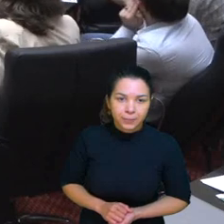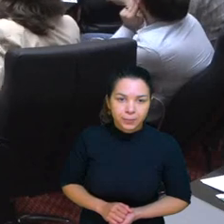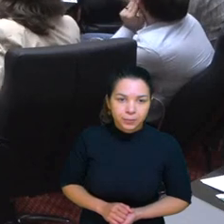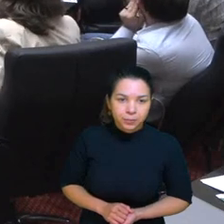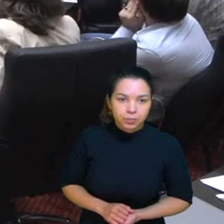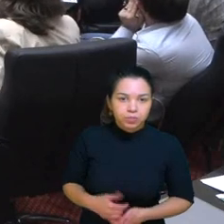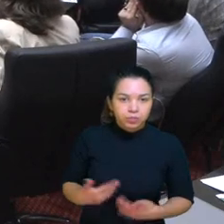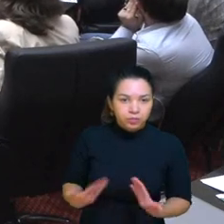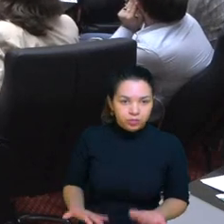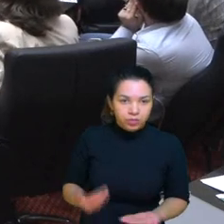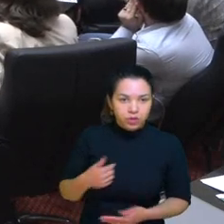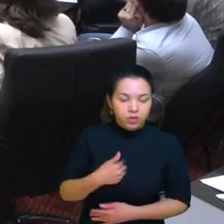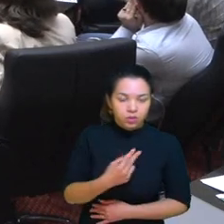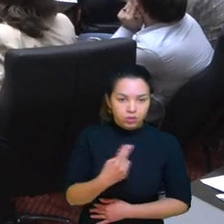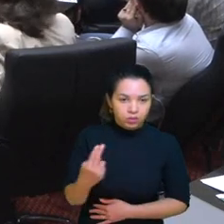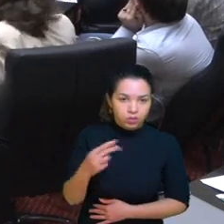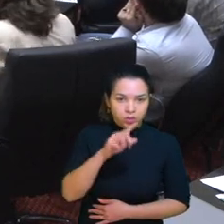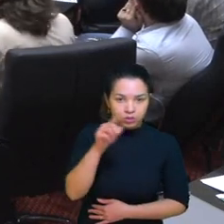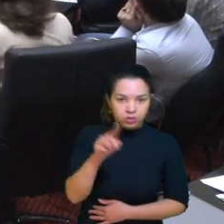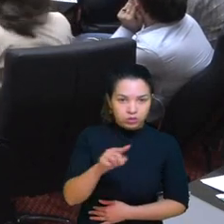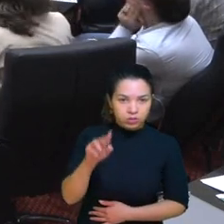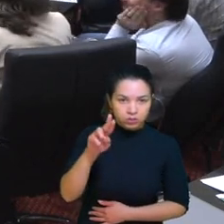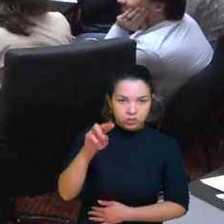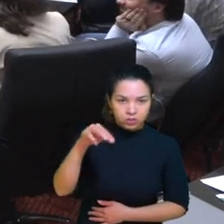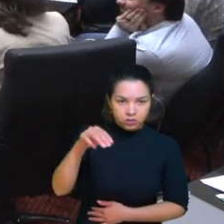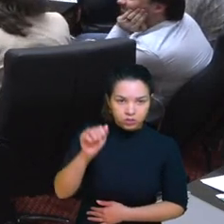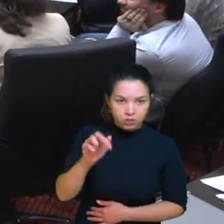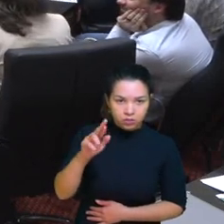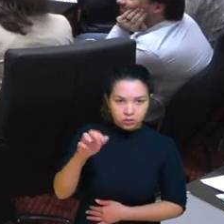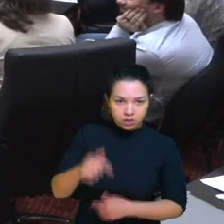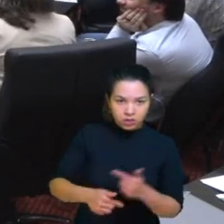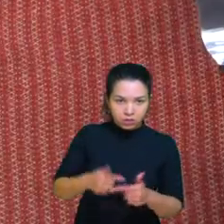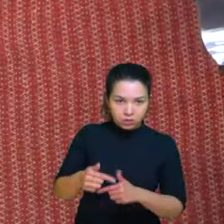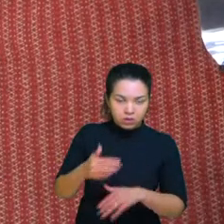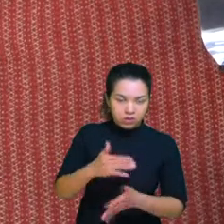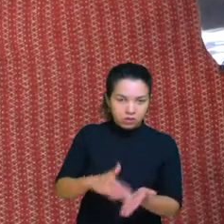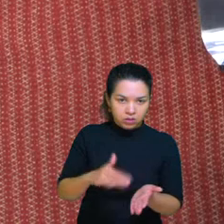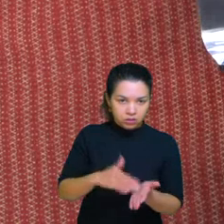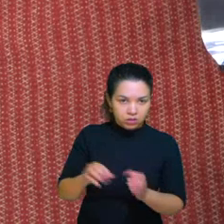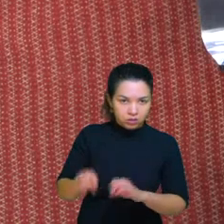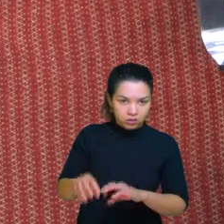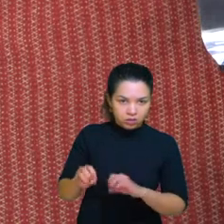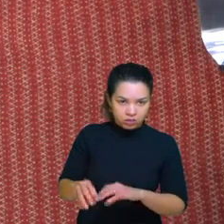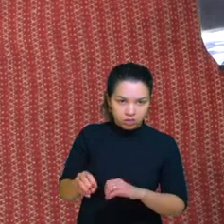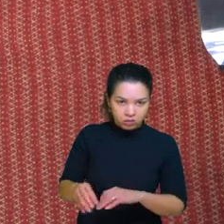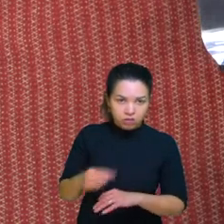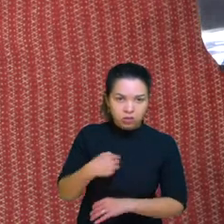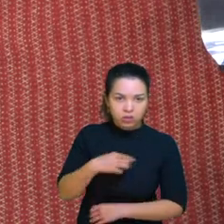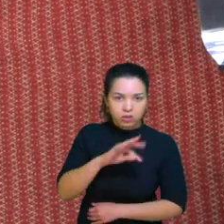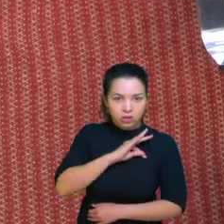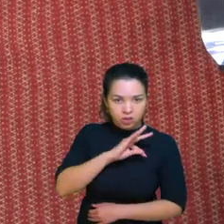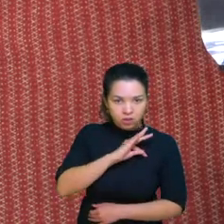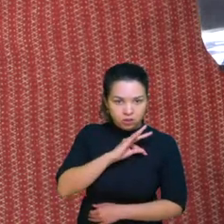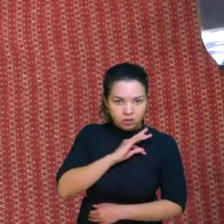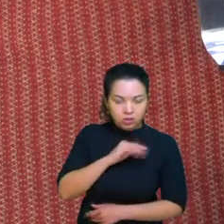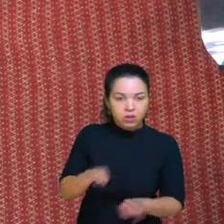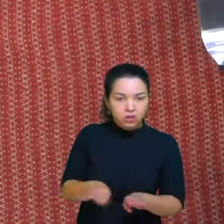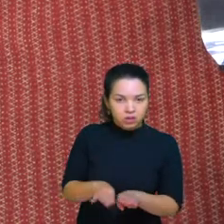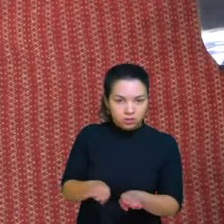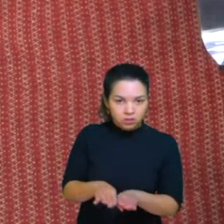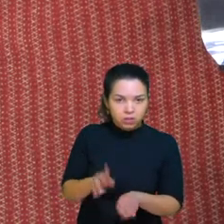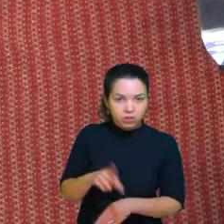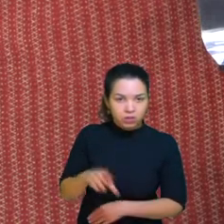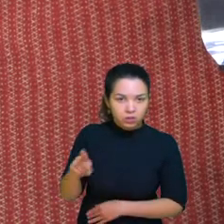então eu sou zumara trabalho na Secretaria de Estado no ensino Sou técnica também sou professora da